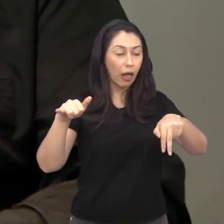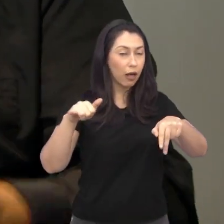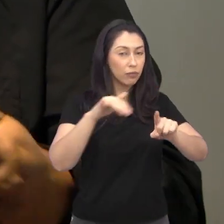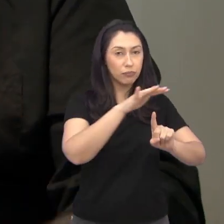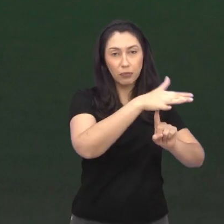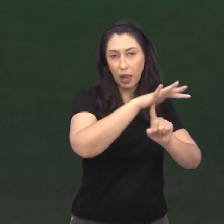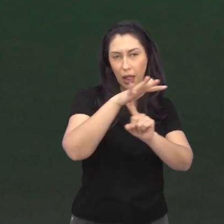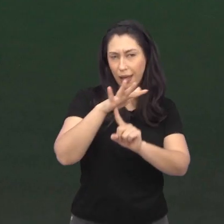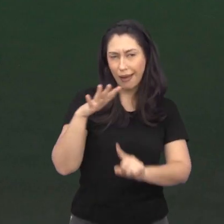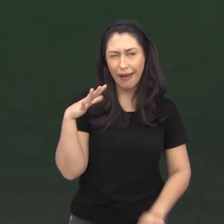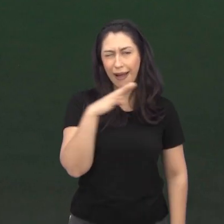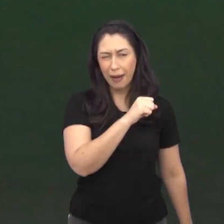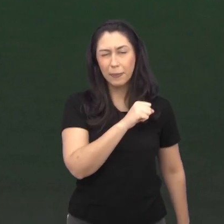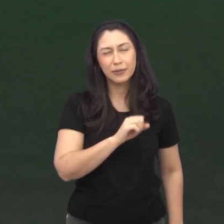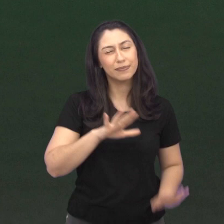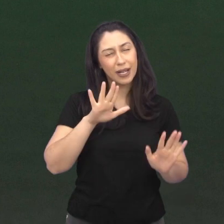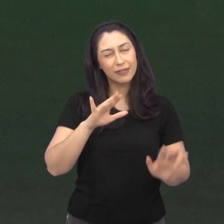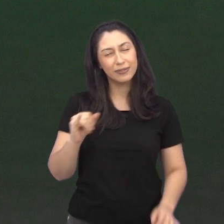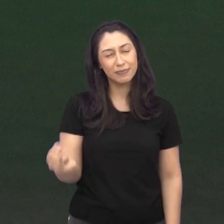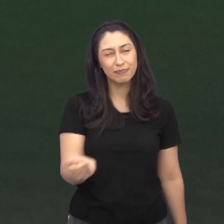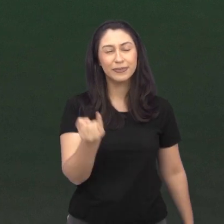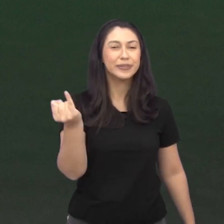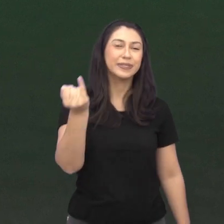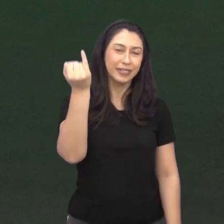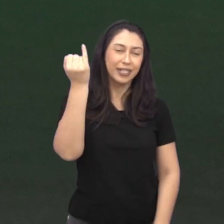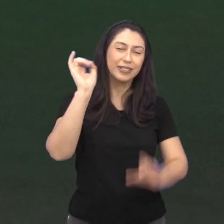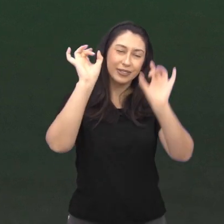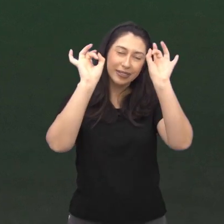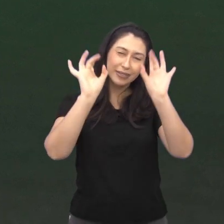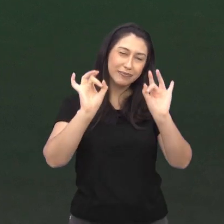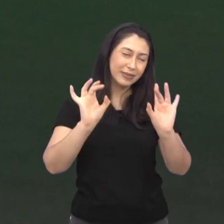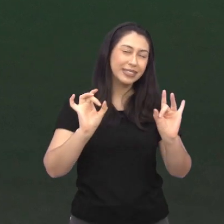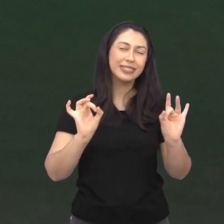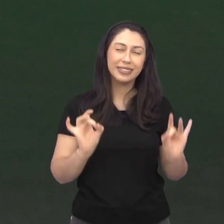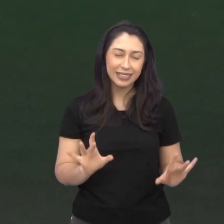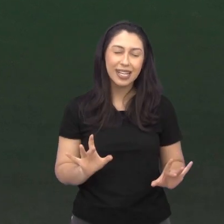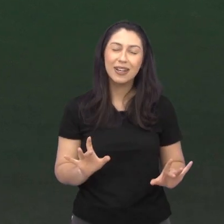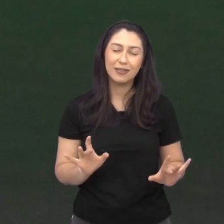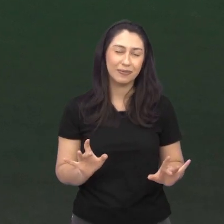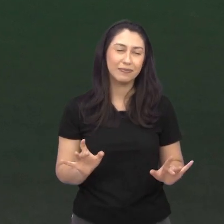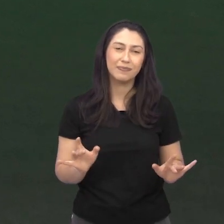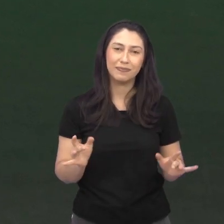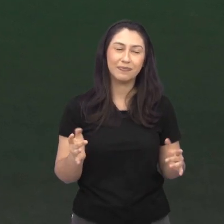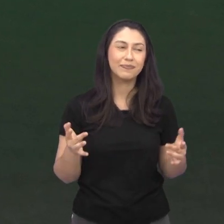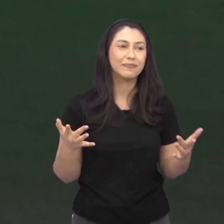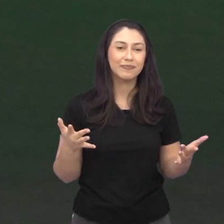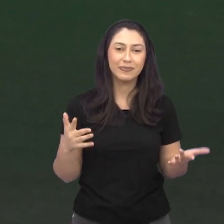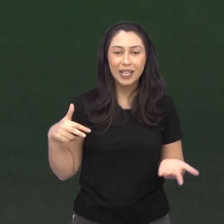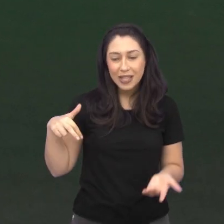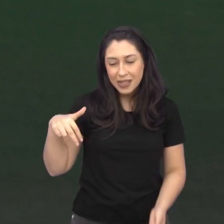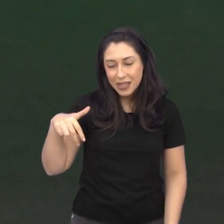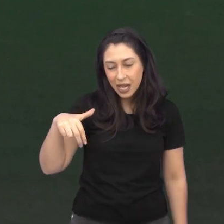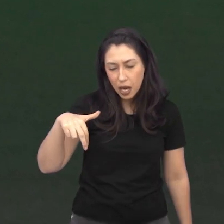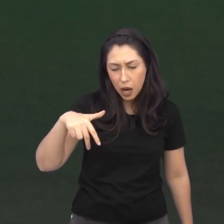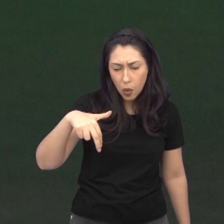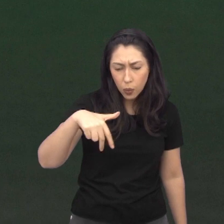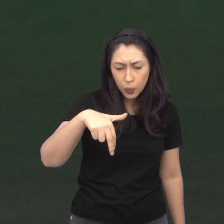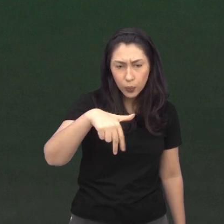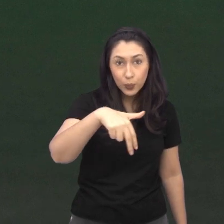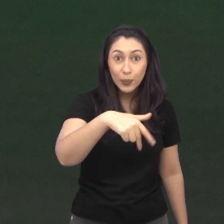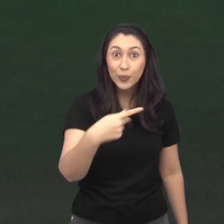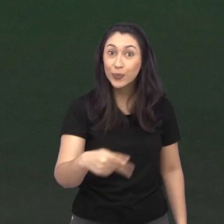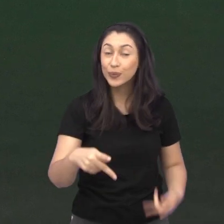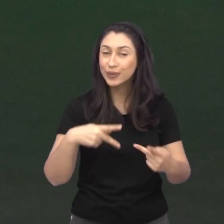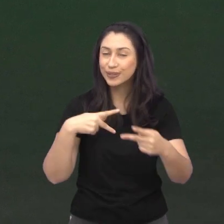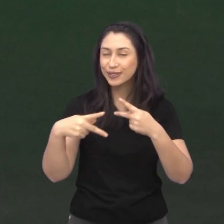no helicóptero para poder ir para a cidade de Aparecida. Mas mesmo assim, sendo uma parada mais técnica, ele andou, caminhou aqui,